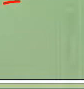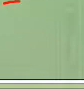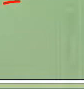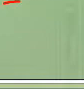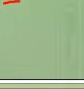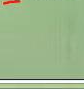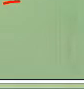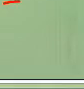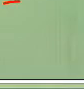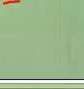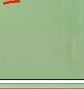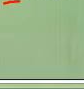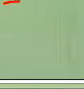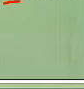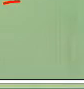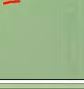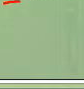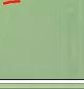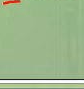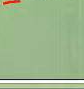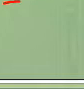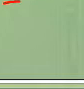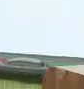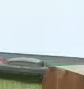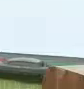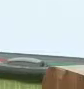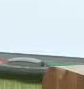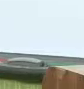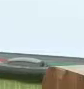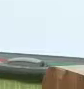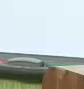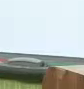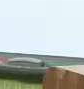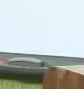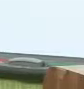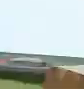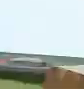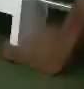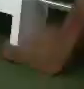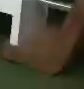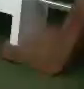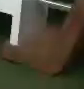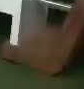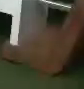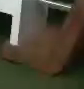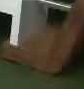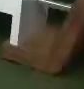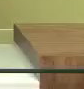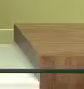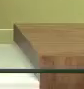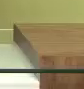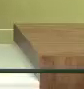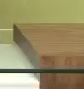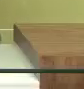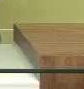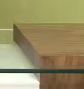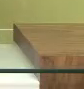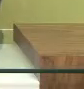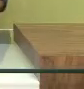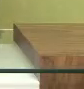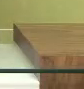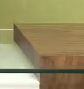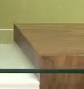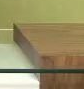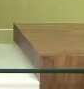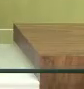e tributária. Mas, junto com a gente hoje aqui, vai estar o professor Franklin. Professor Franklin. Boa noite, alunos. Eu sou o